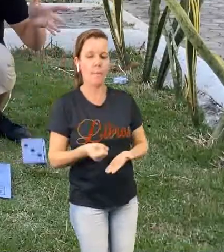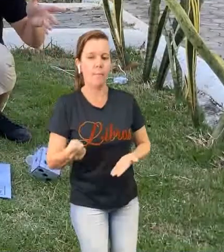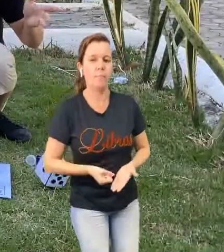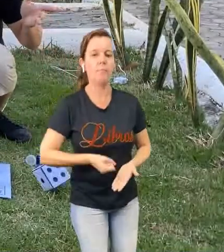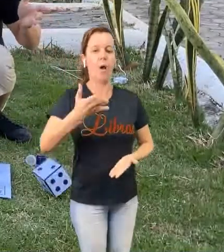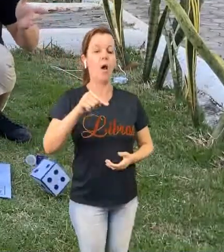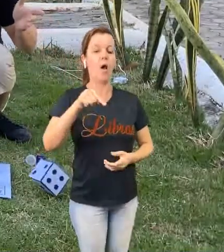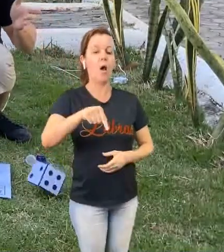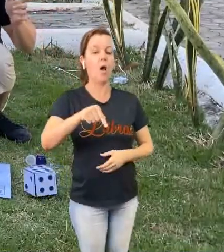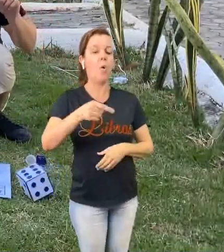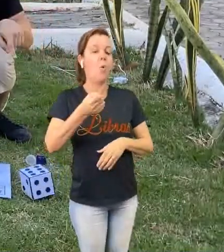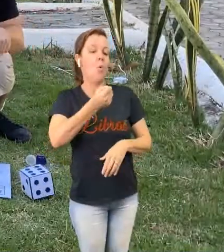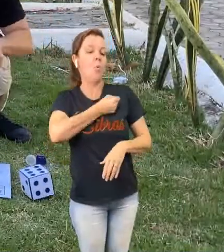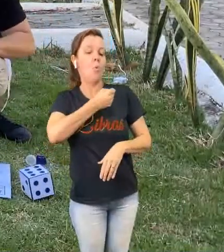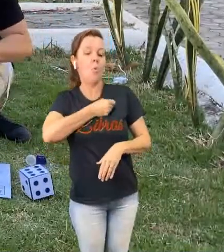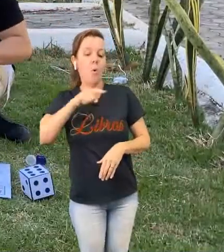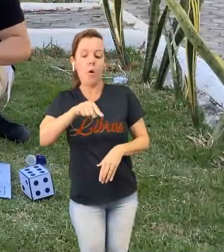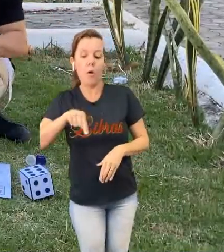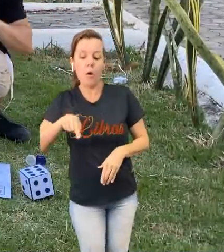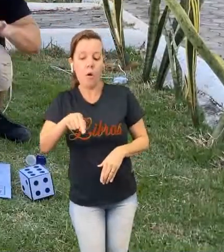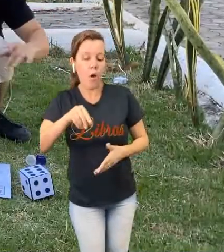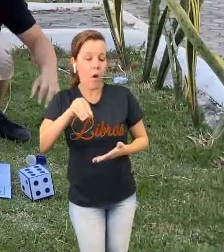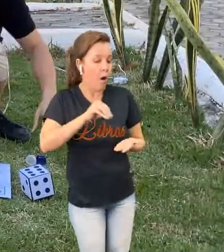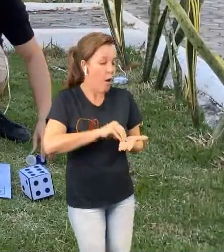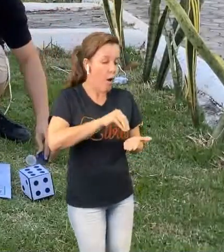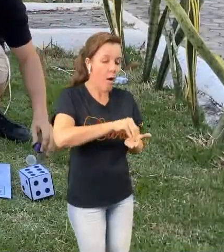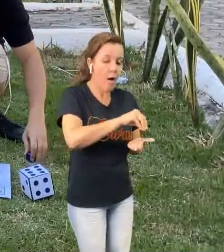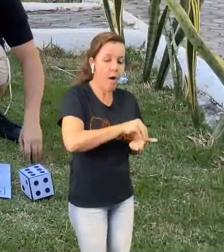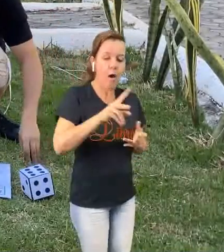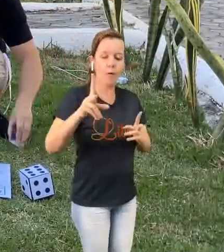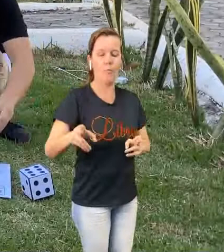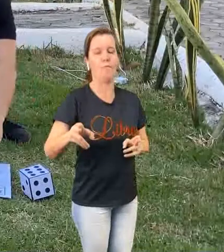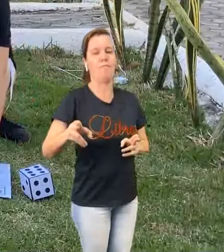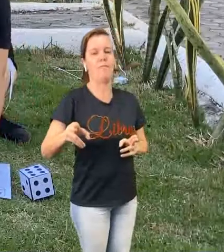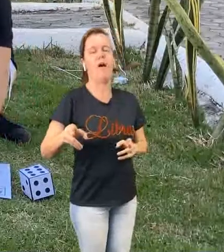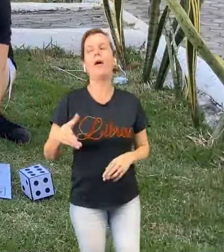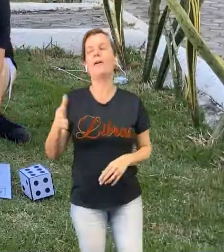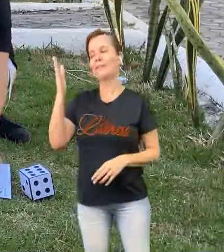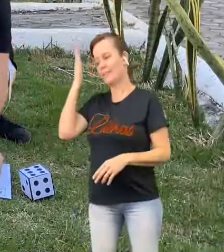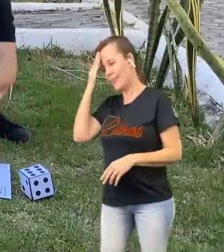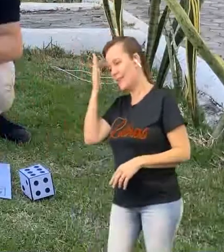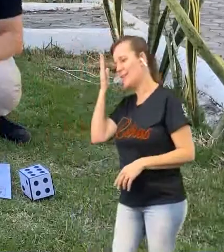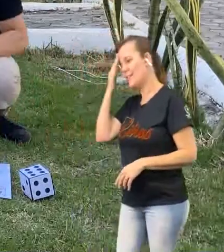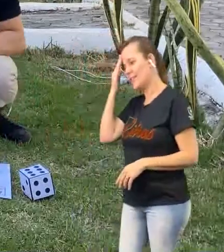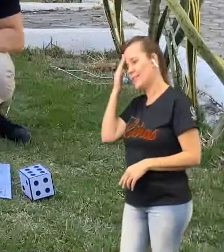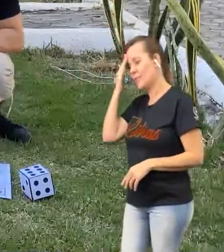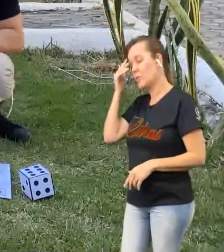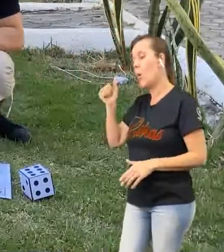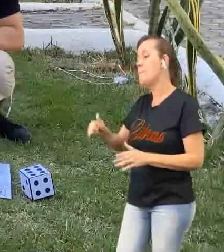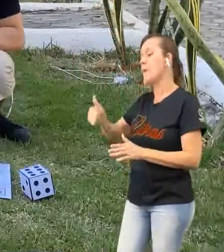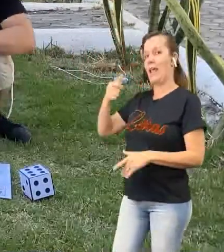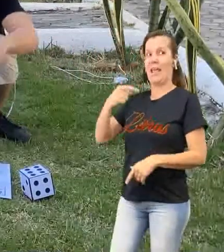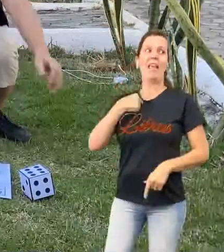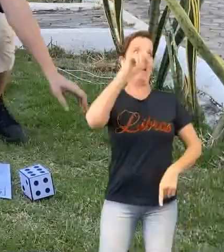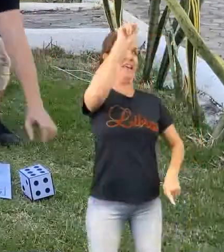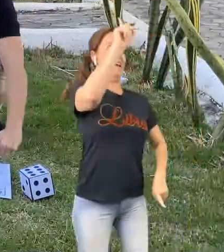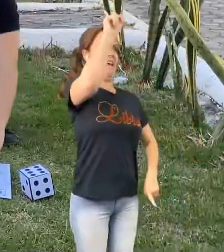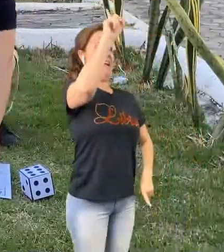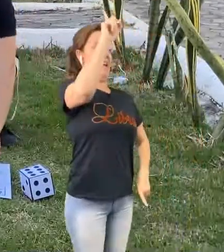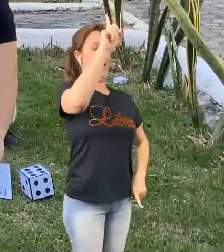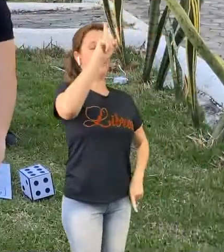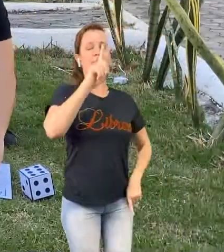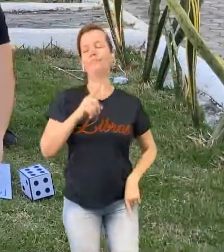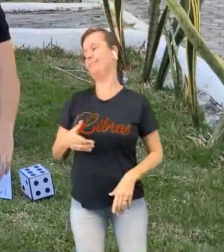dado e o número que sair por cima, a gente anda nas casinhas. Entendi. Quem joga primeiro?